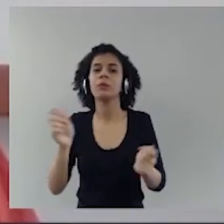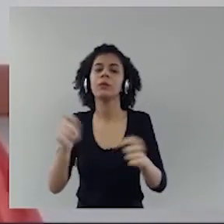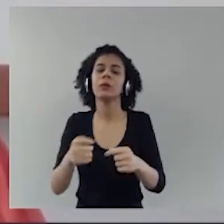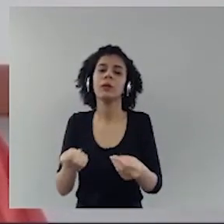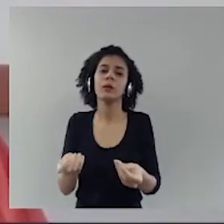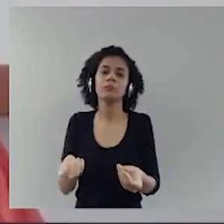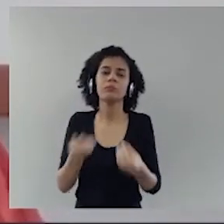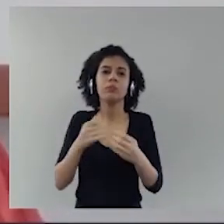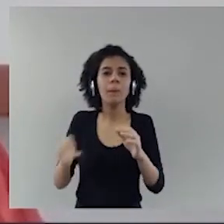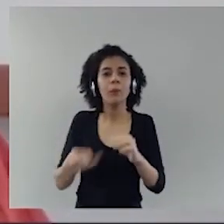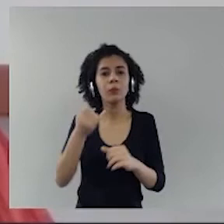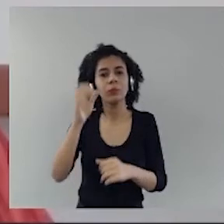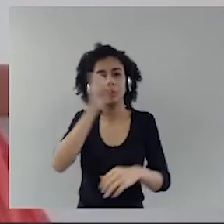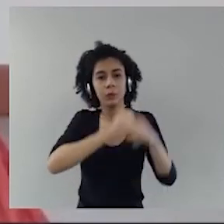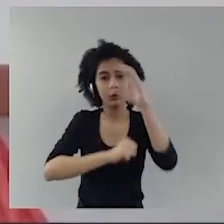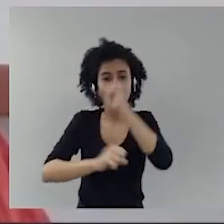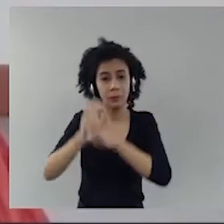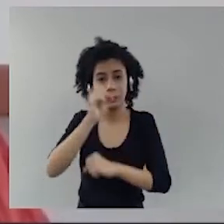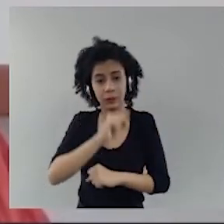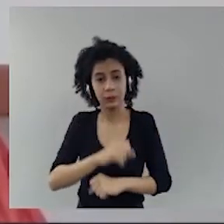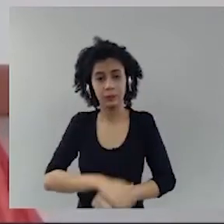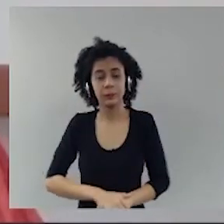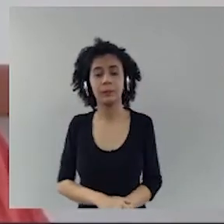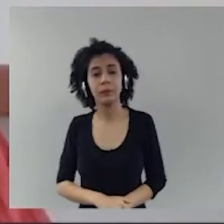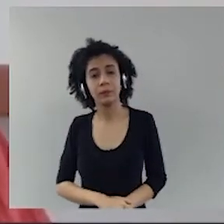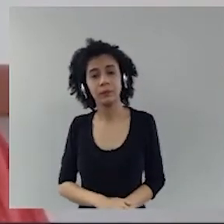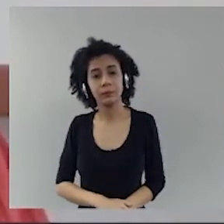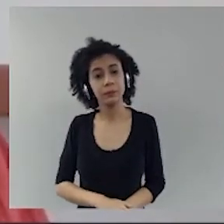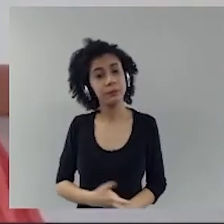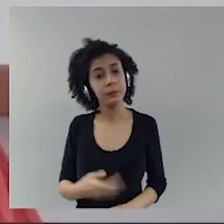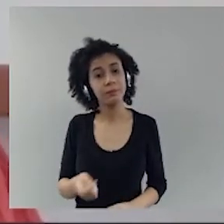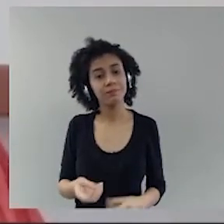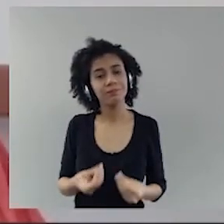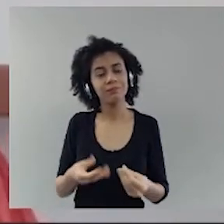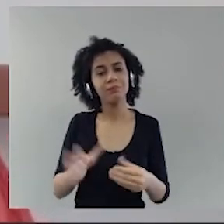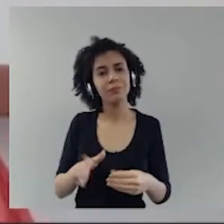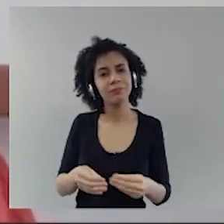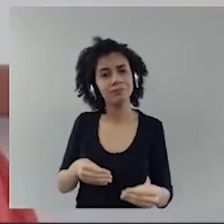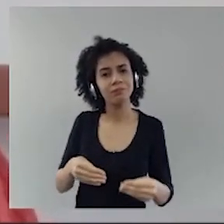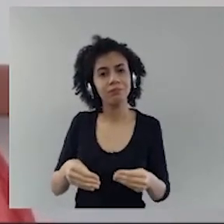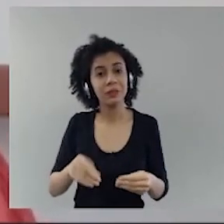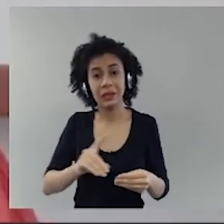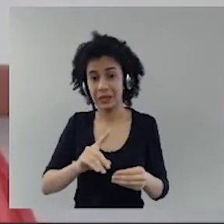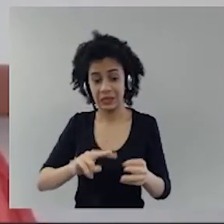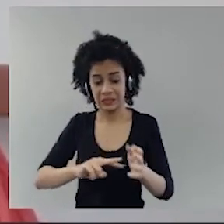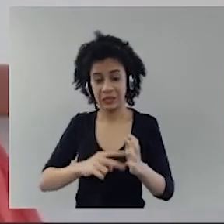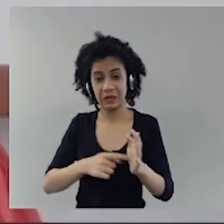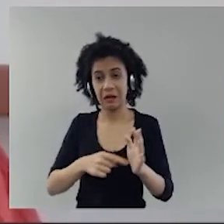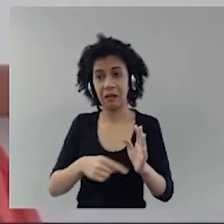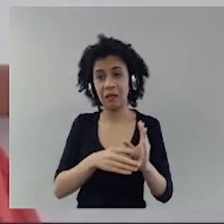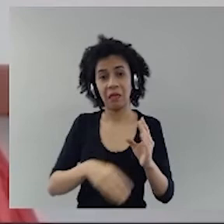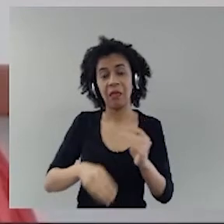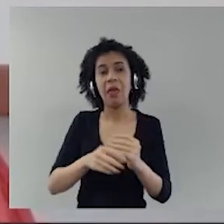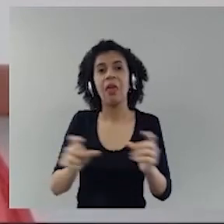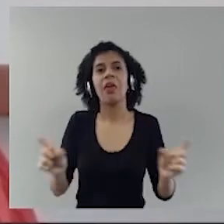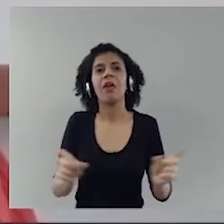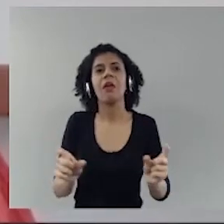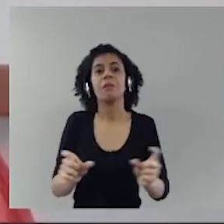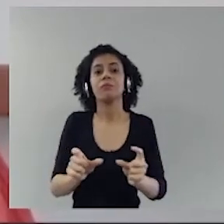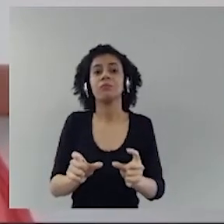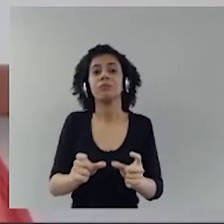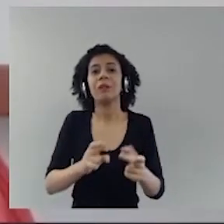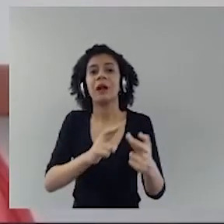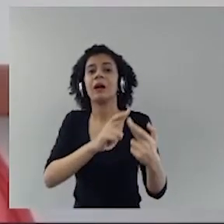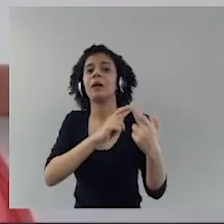dando para nós a oportunidade de novo dar maior flexibilidade não significa diminuir